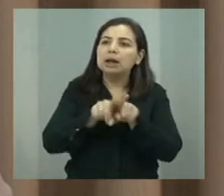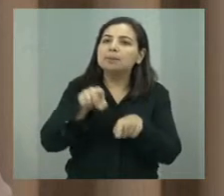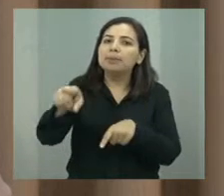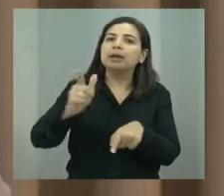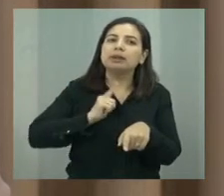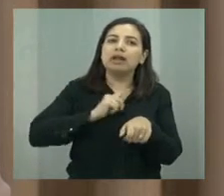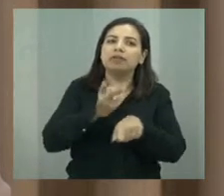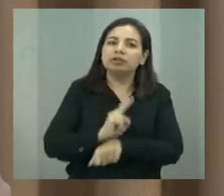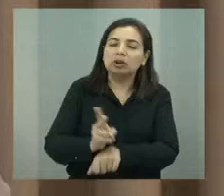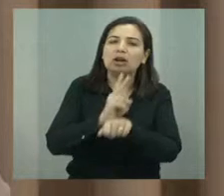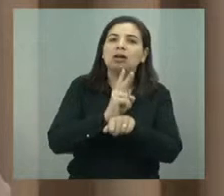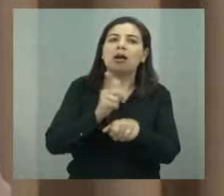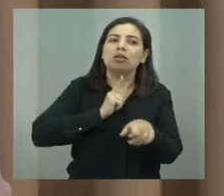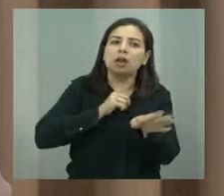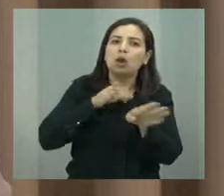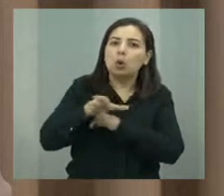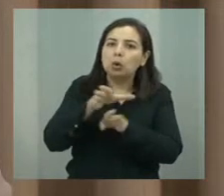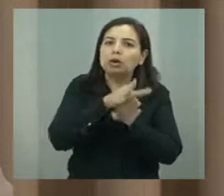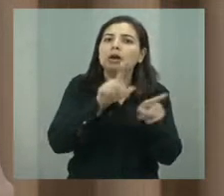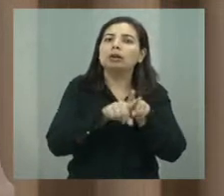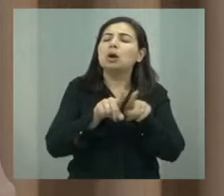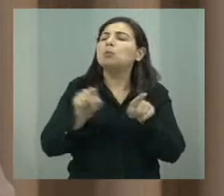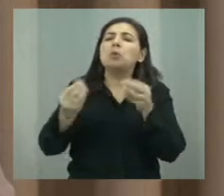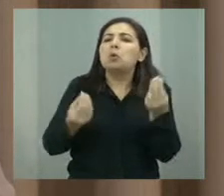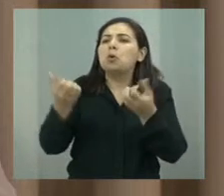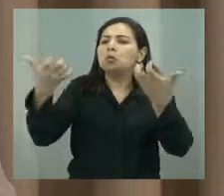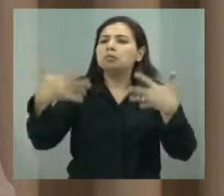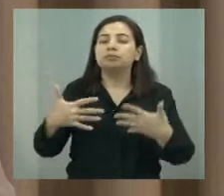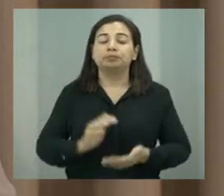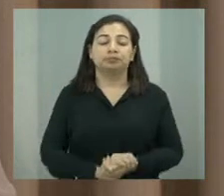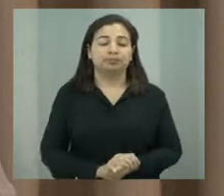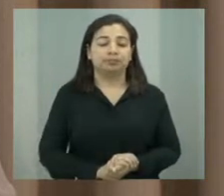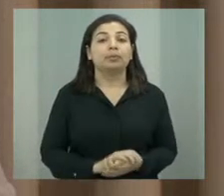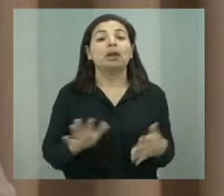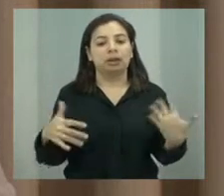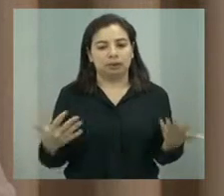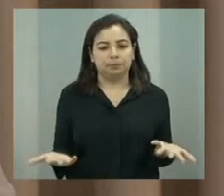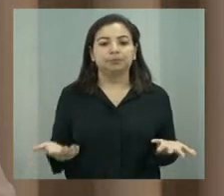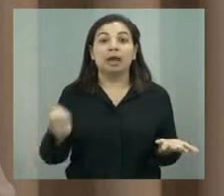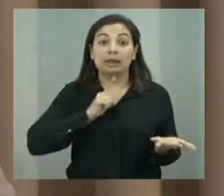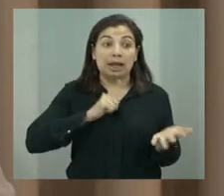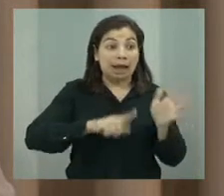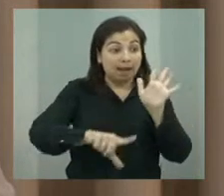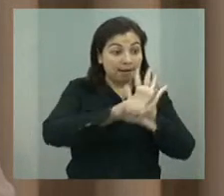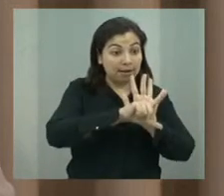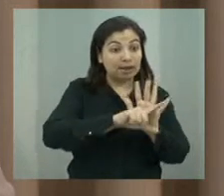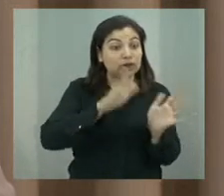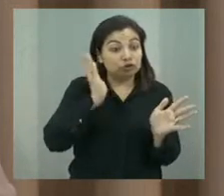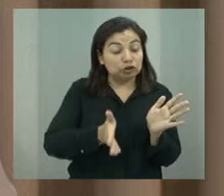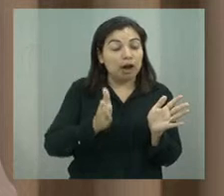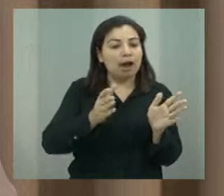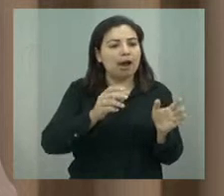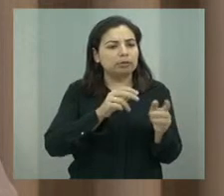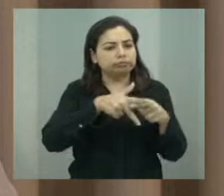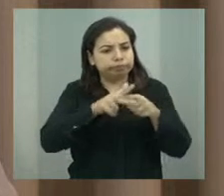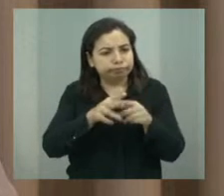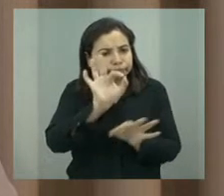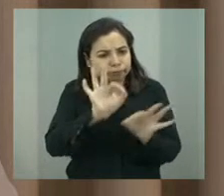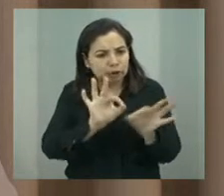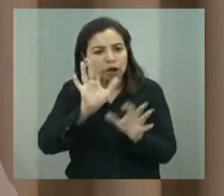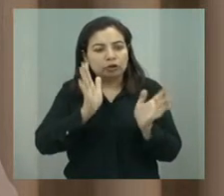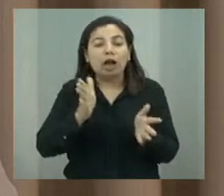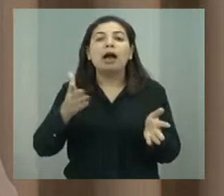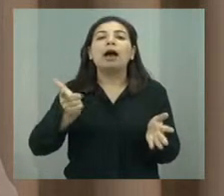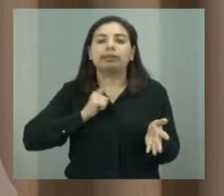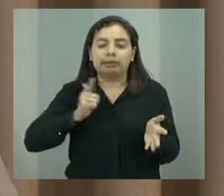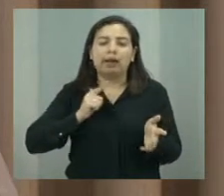falar um pouquinho desses trabalhos, como eles são feitos, Ana? Isso, assim que passou, né, que a lei passou por essas mudanças, a gente iniciou